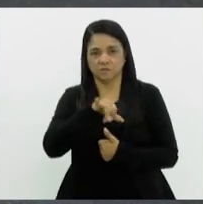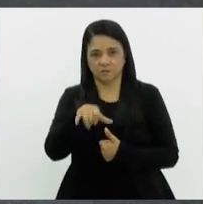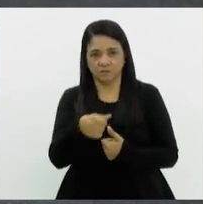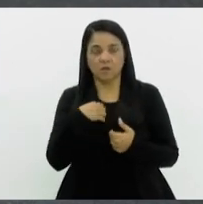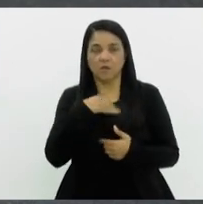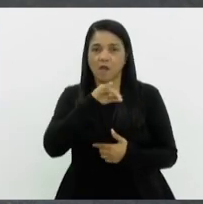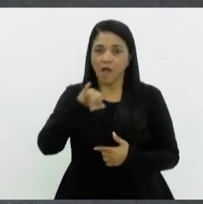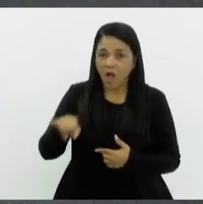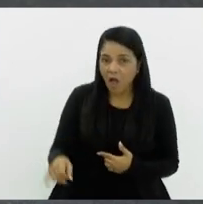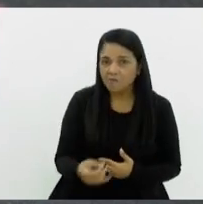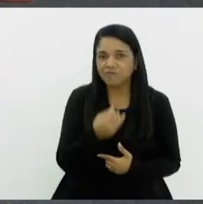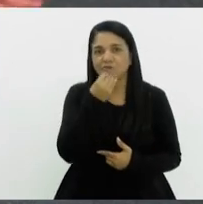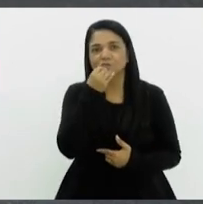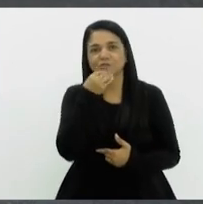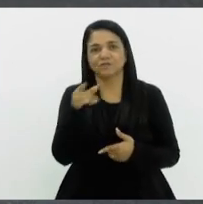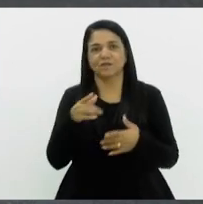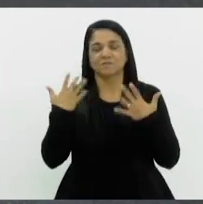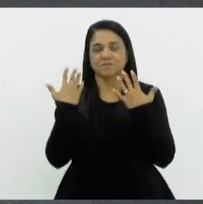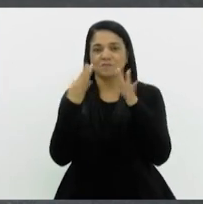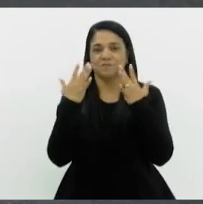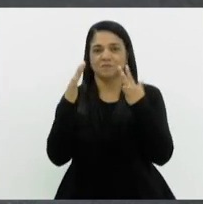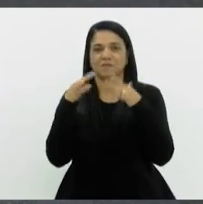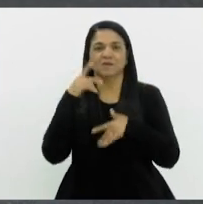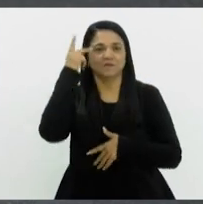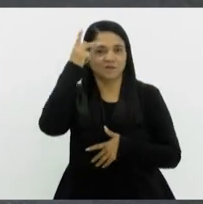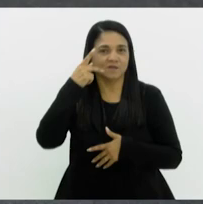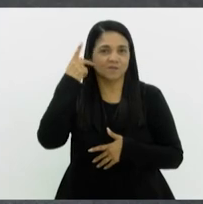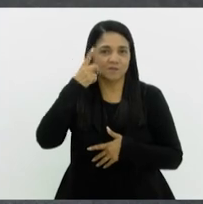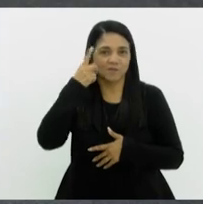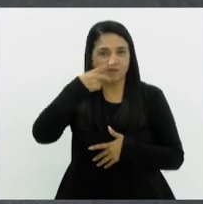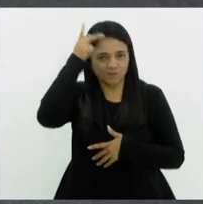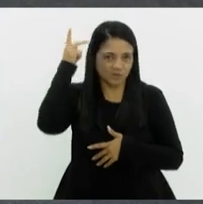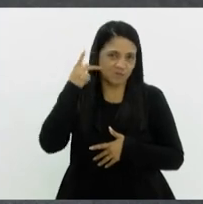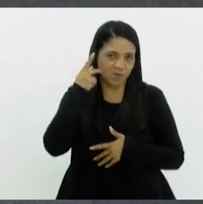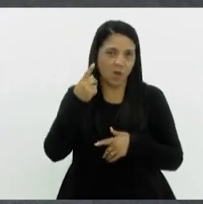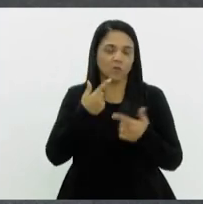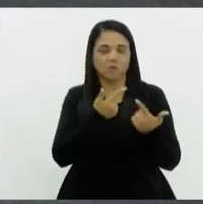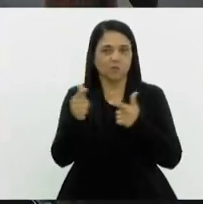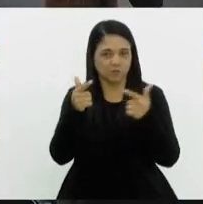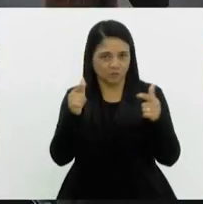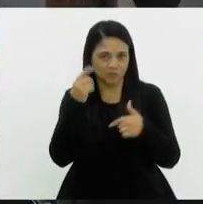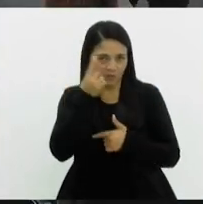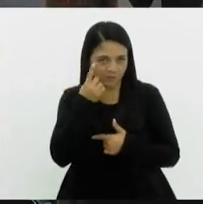a oportunidade mais uma vez para parabenizar o deputado Luiz Paulo e os outros autores pela iniciativa.